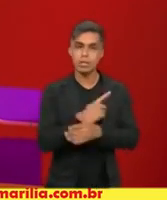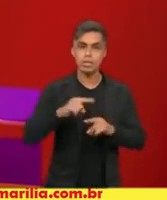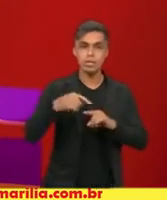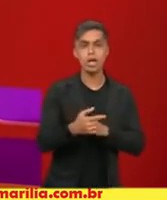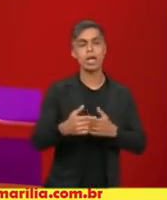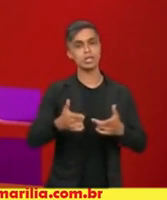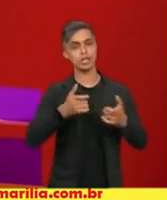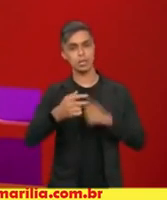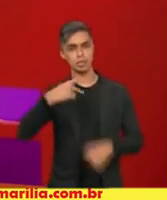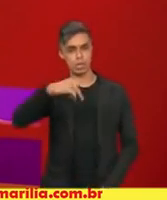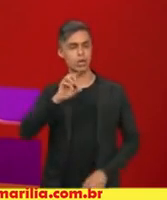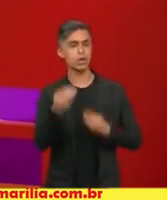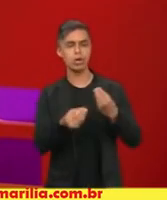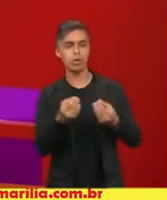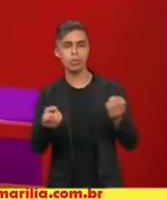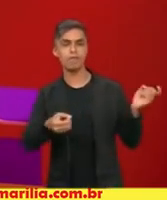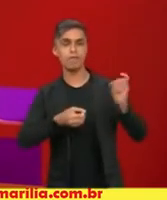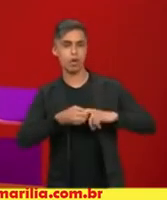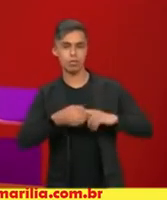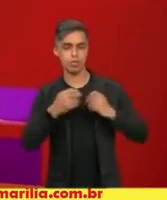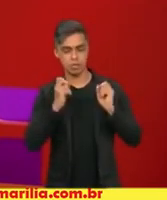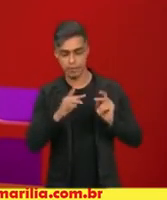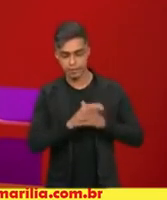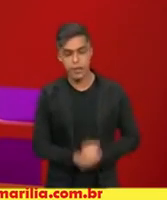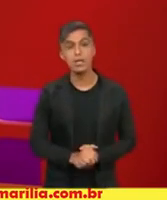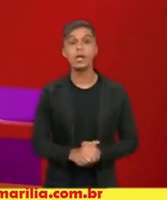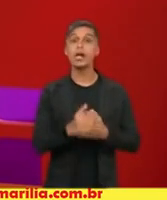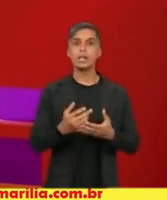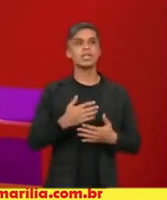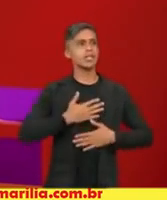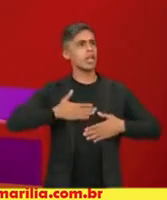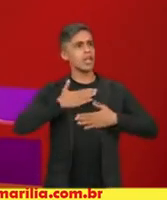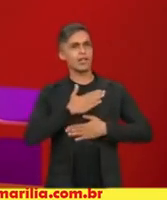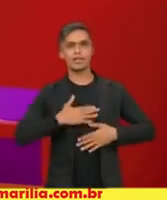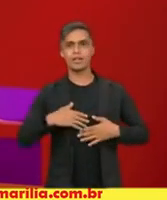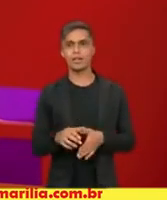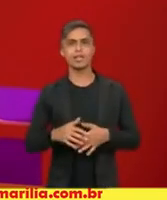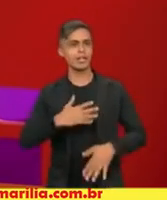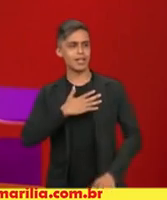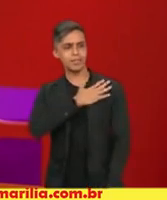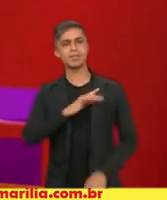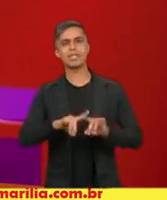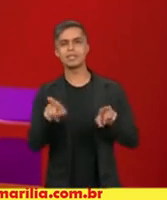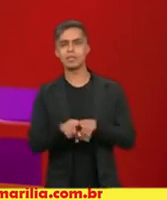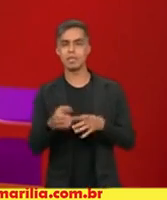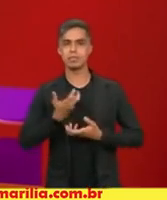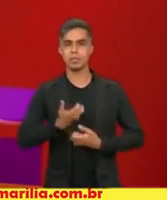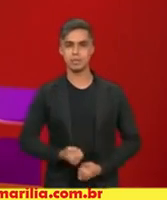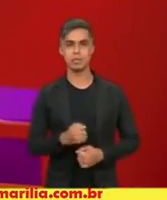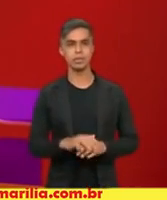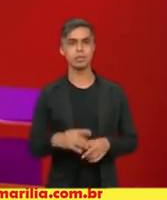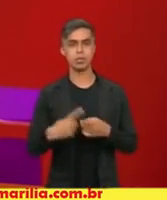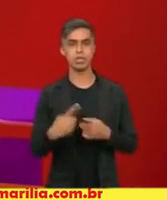do Paraguai. Como é que volta a tropa, então, né? Muito insatisfeita e muito frustrada, né, com o